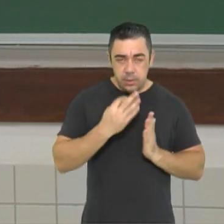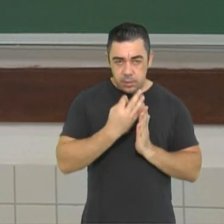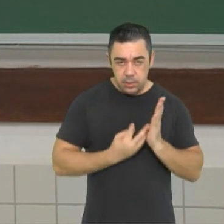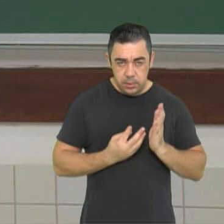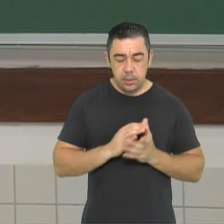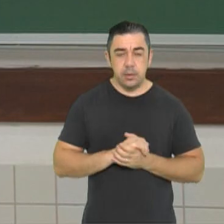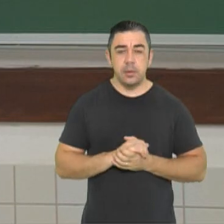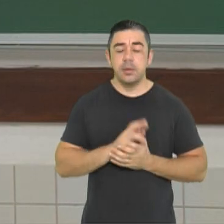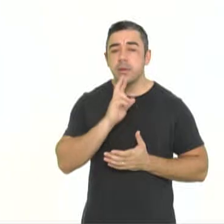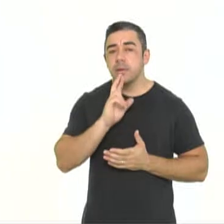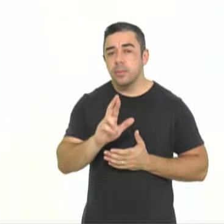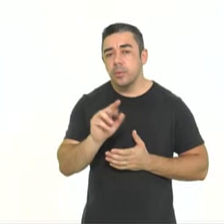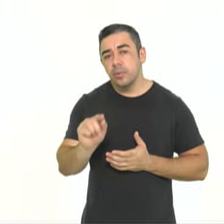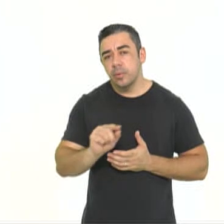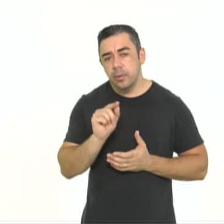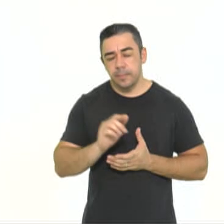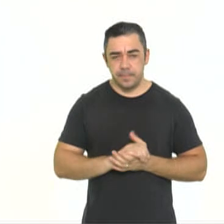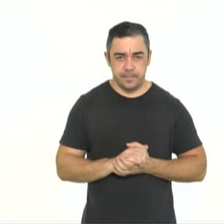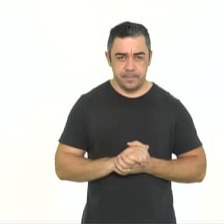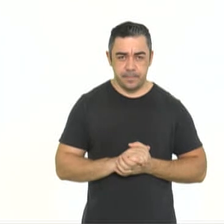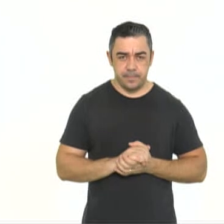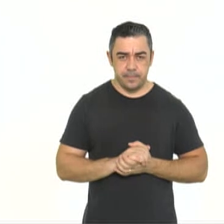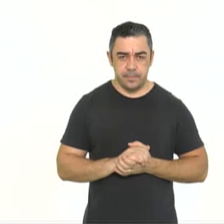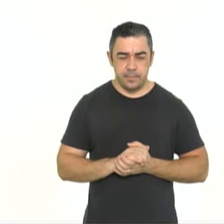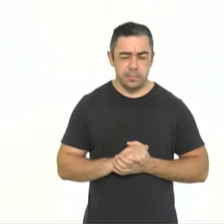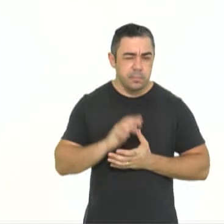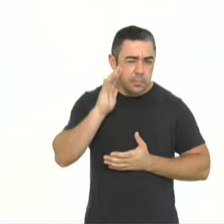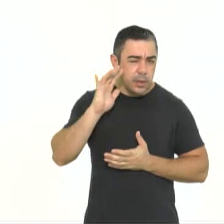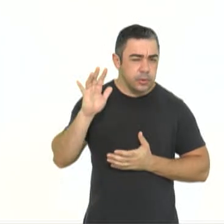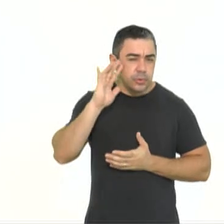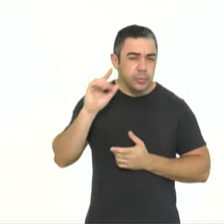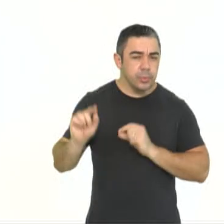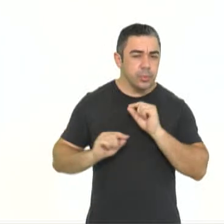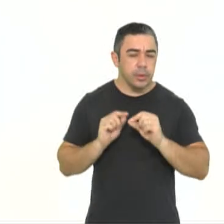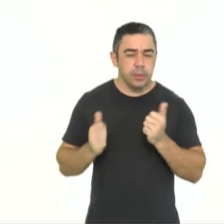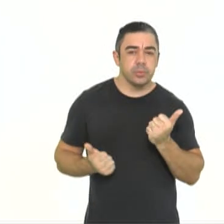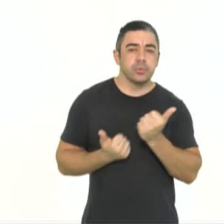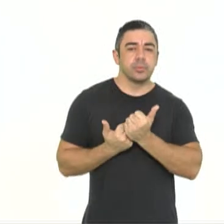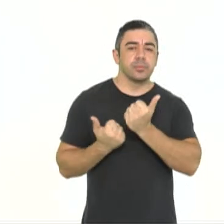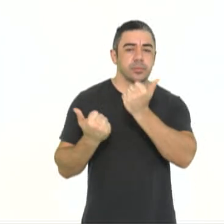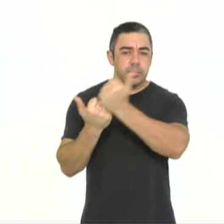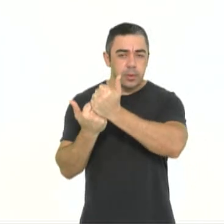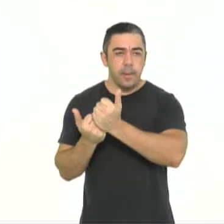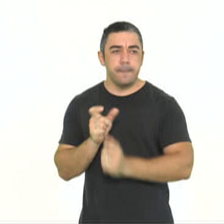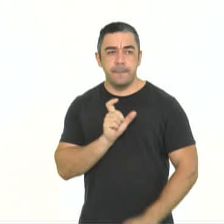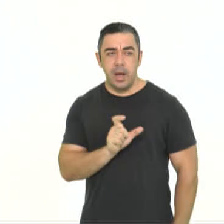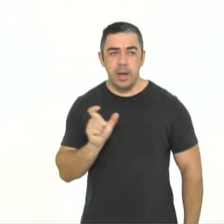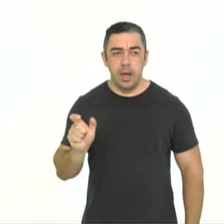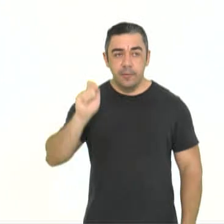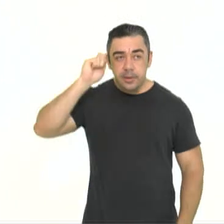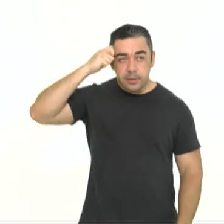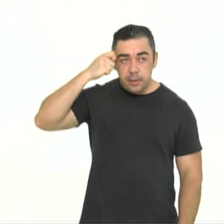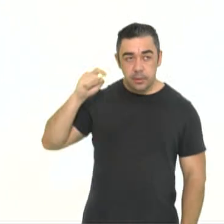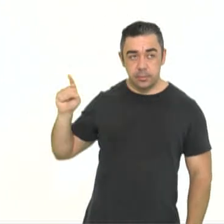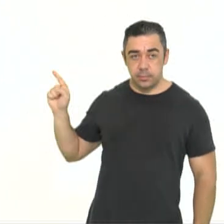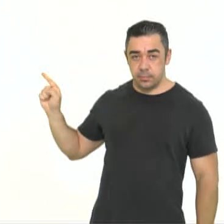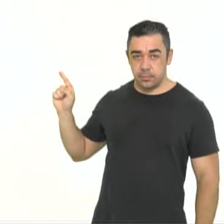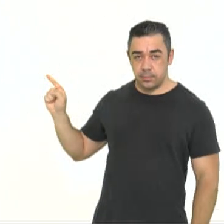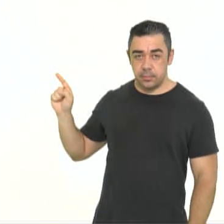e responder. Faça suposições e substitua as palavras destacadas